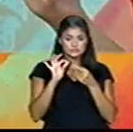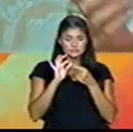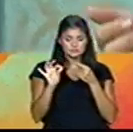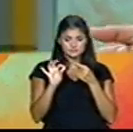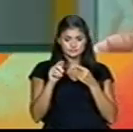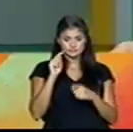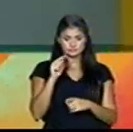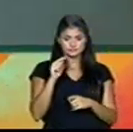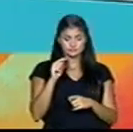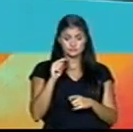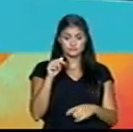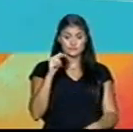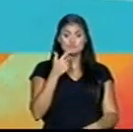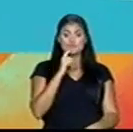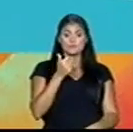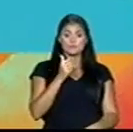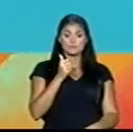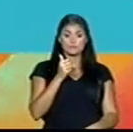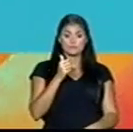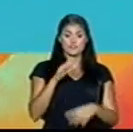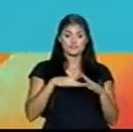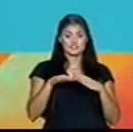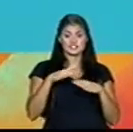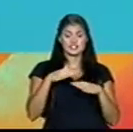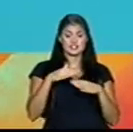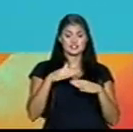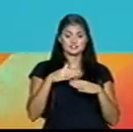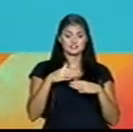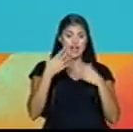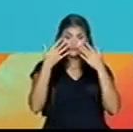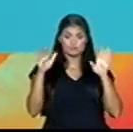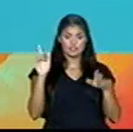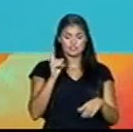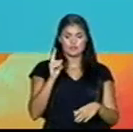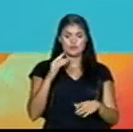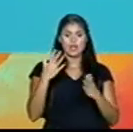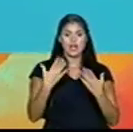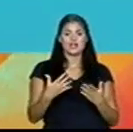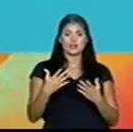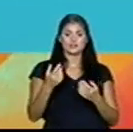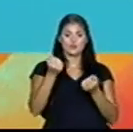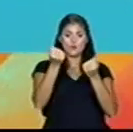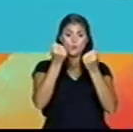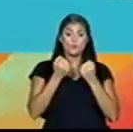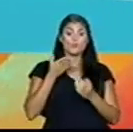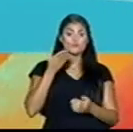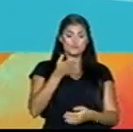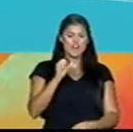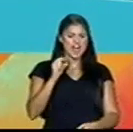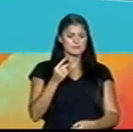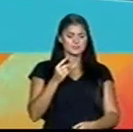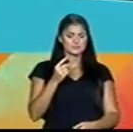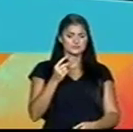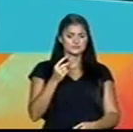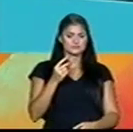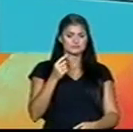exatamente. As suas limitações, também não pode fazer assim à maluca, nada. Não é? E agora... Agora vai ao forno? Vai ao quanto forno? Tempo? Isso deve ser muito rápido. Depende, não é? É assim, convém sempre ficar